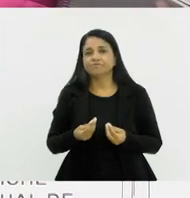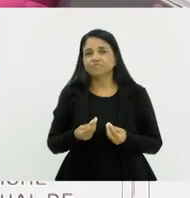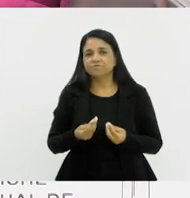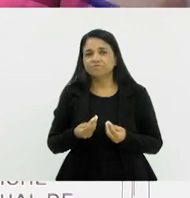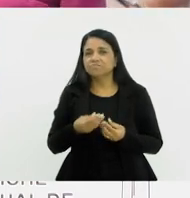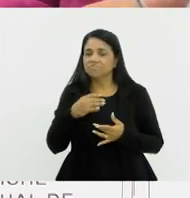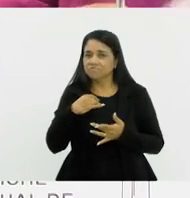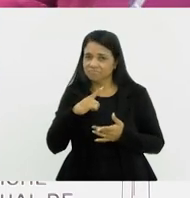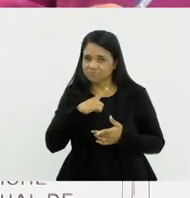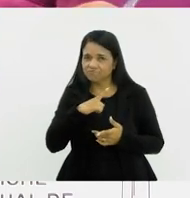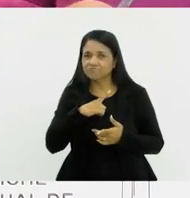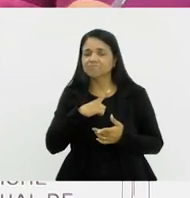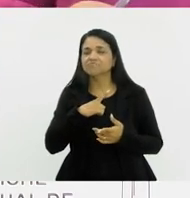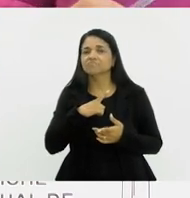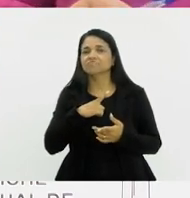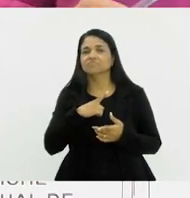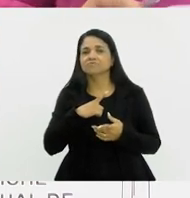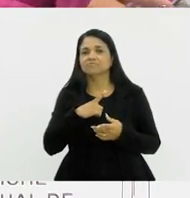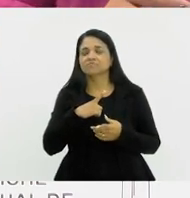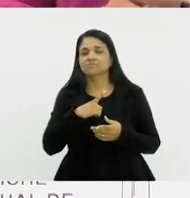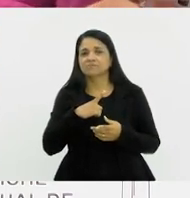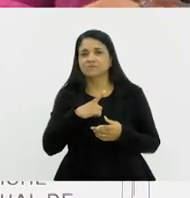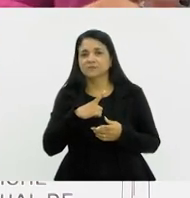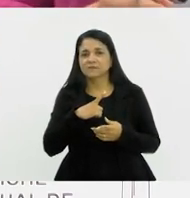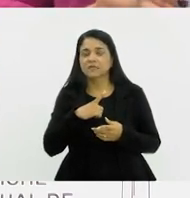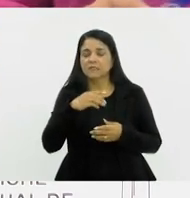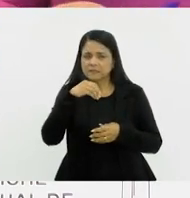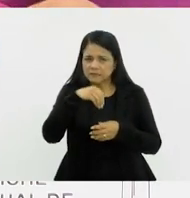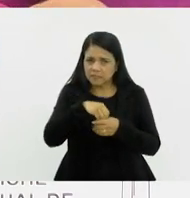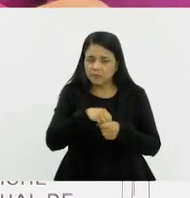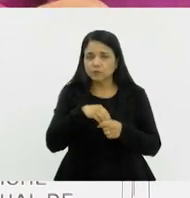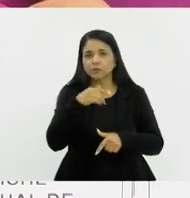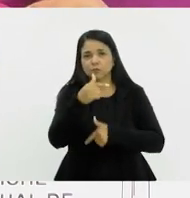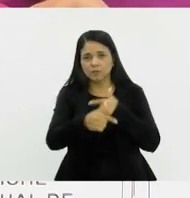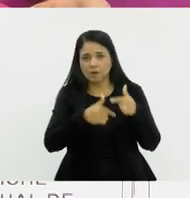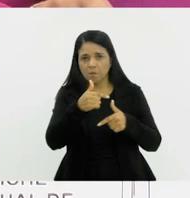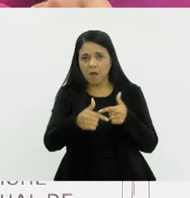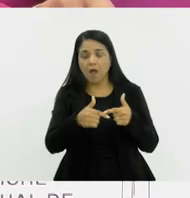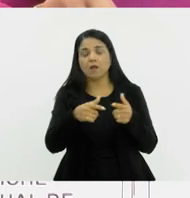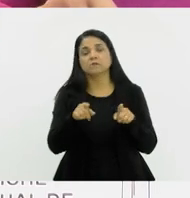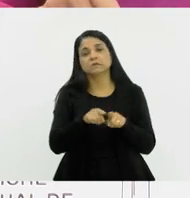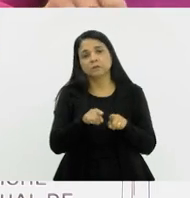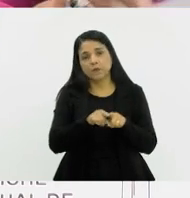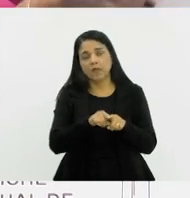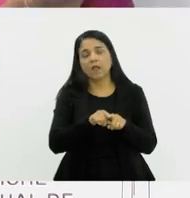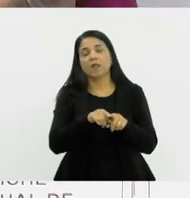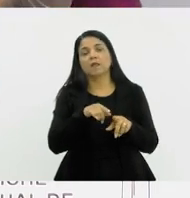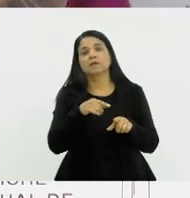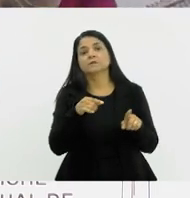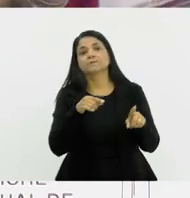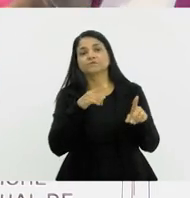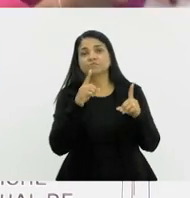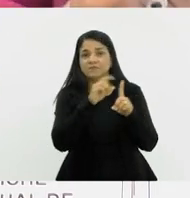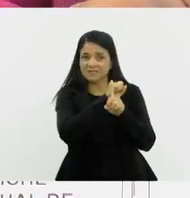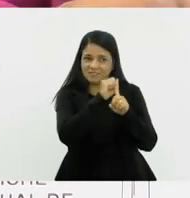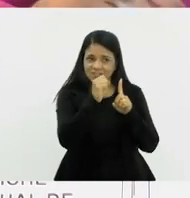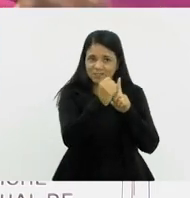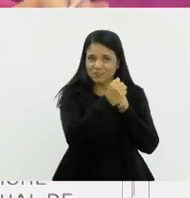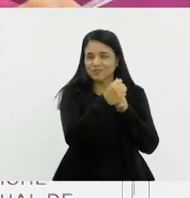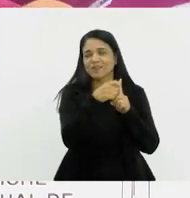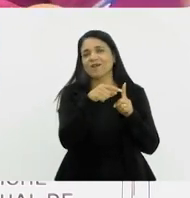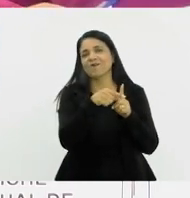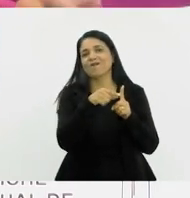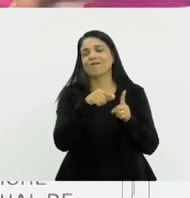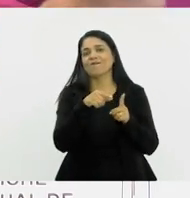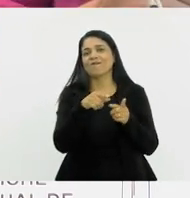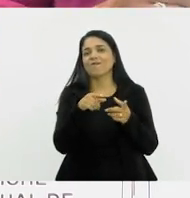de haver uma atualização dentro do serviço. Serviço social, obviamente, dentro de qualquer hospital, ele tem um serviço